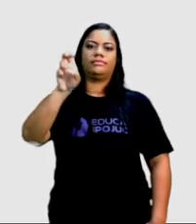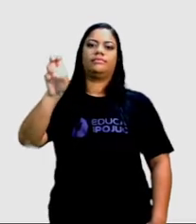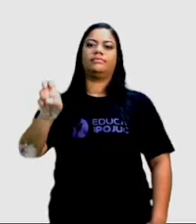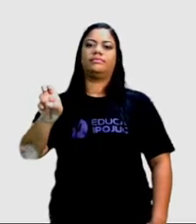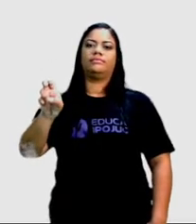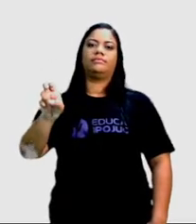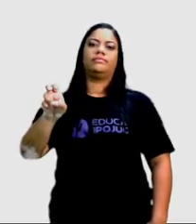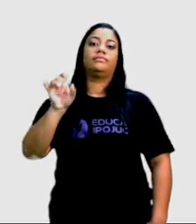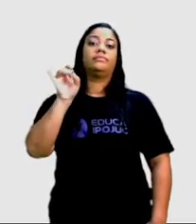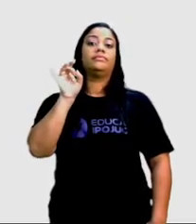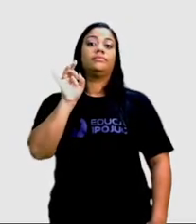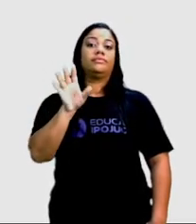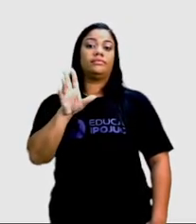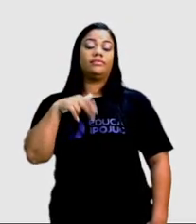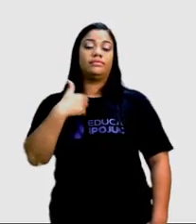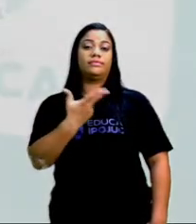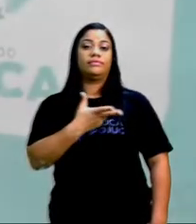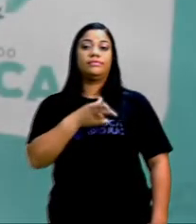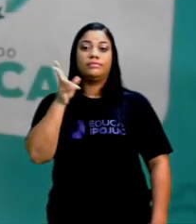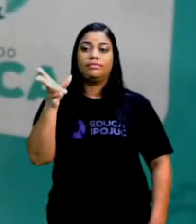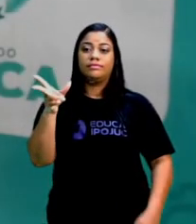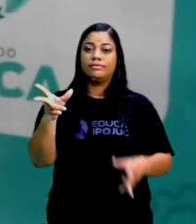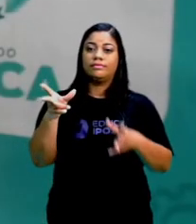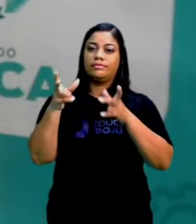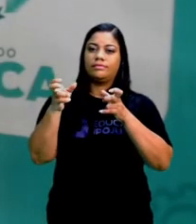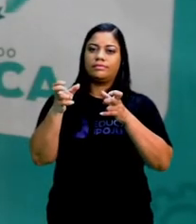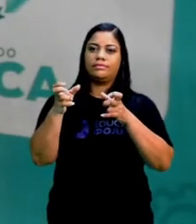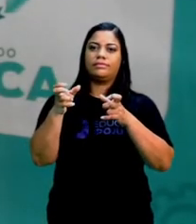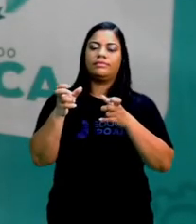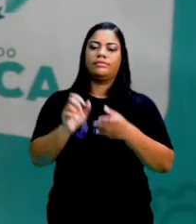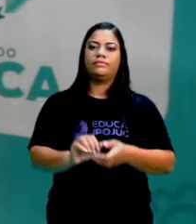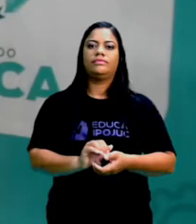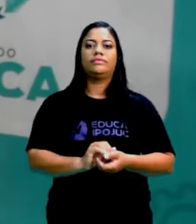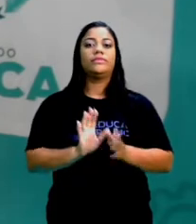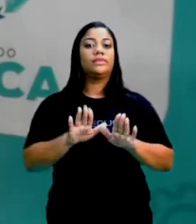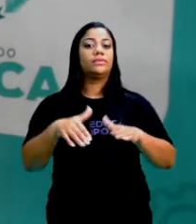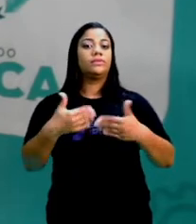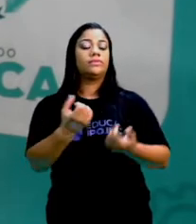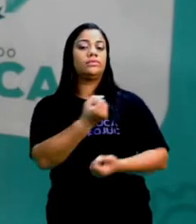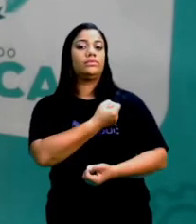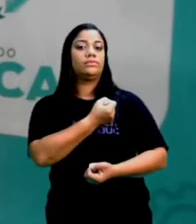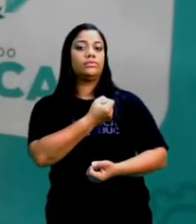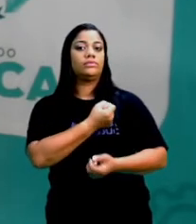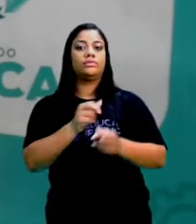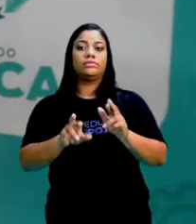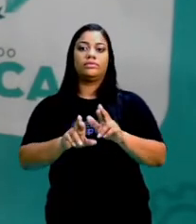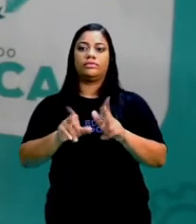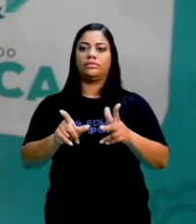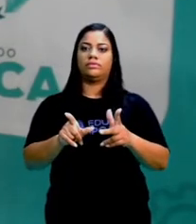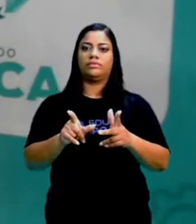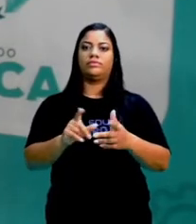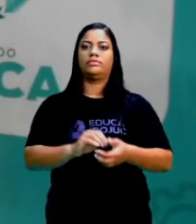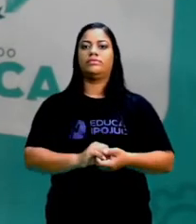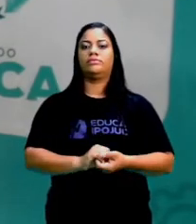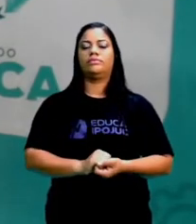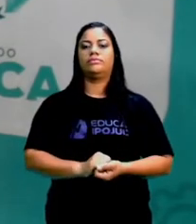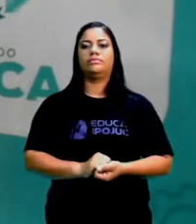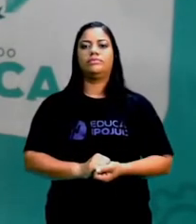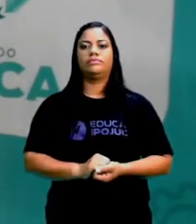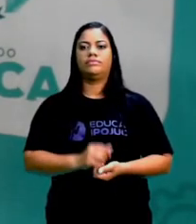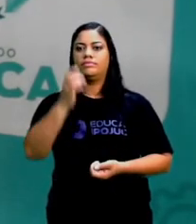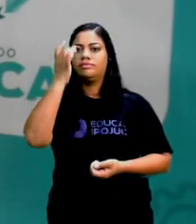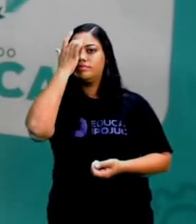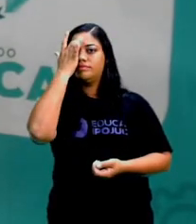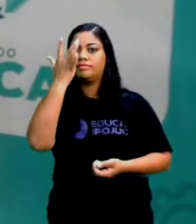155. É só a gente perceber, olhar direitinho qual é a diferença no pulo. Aqui